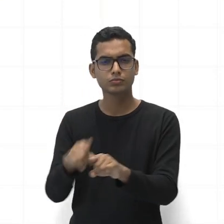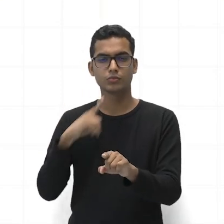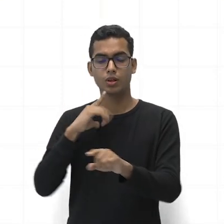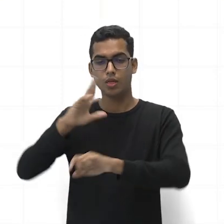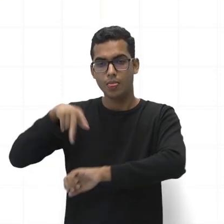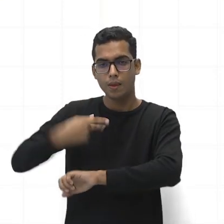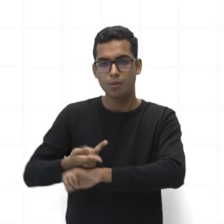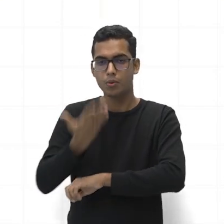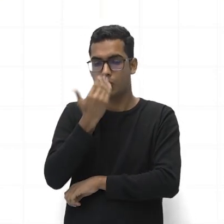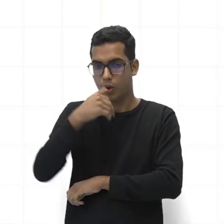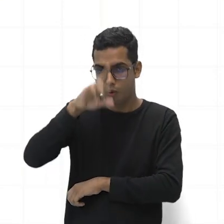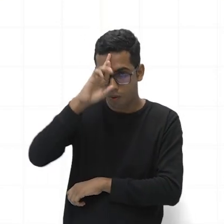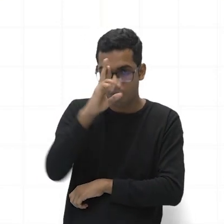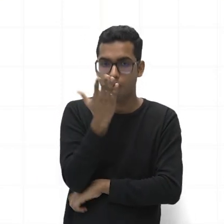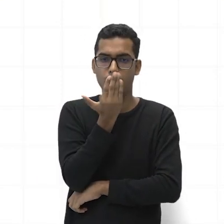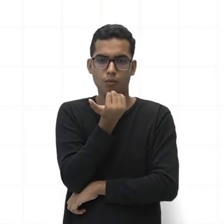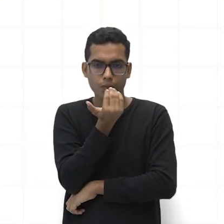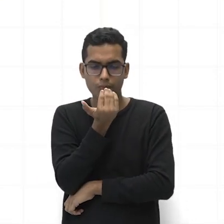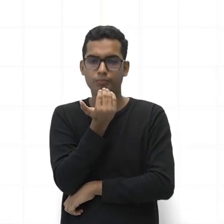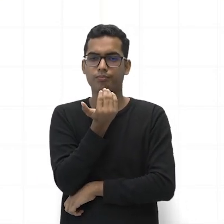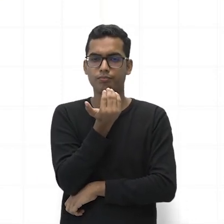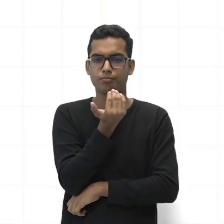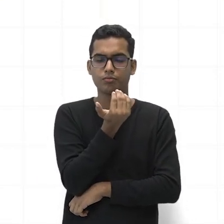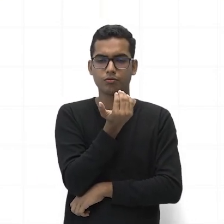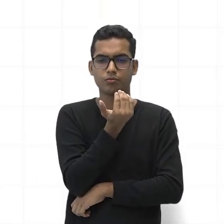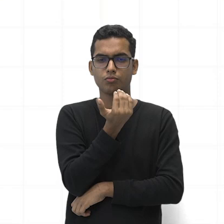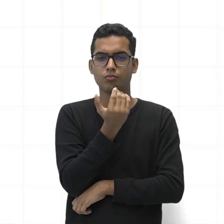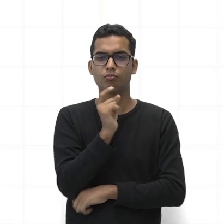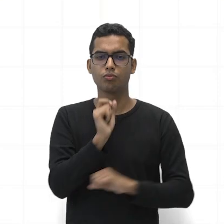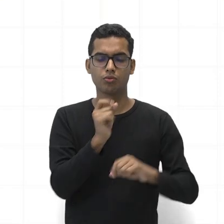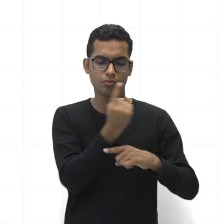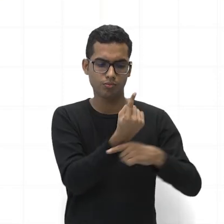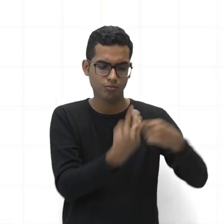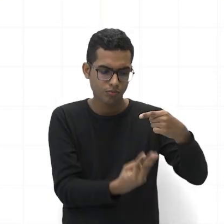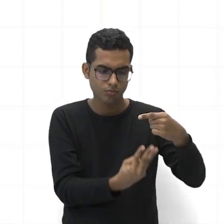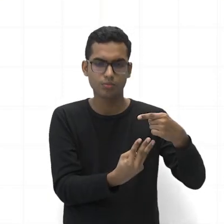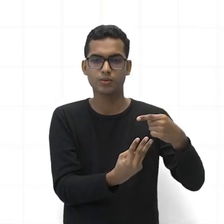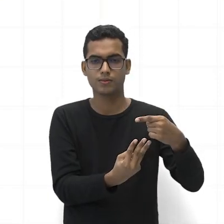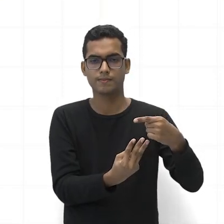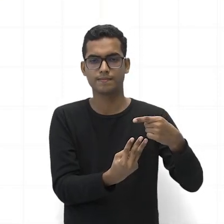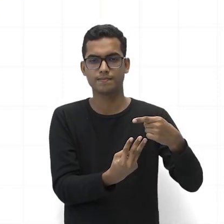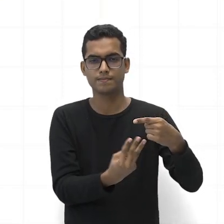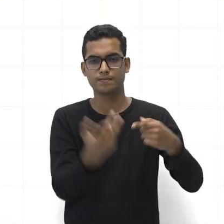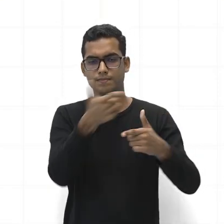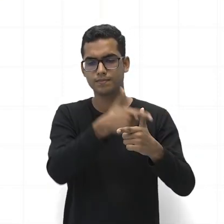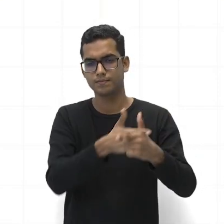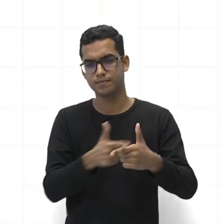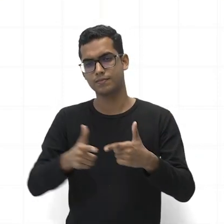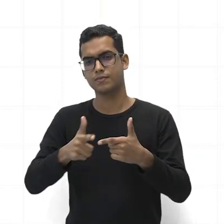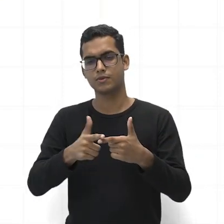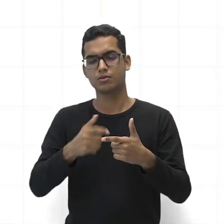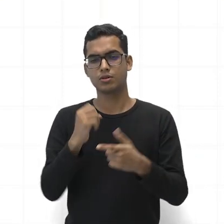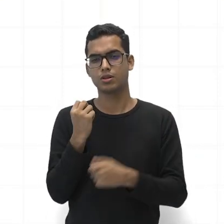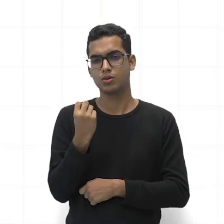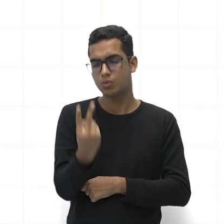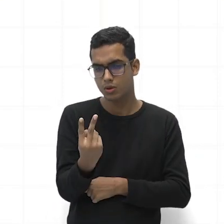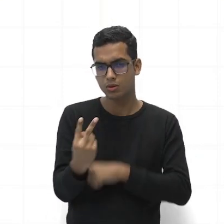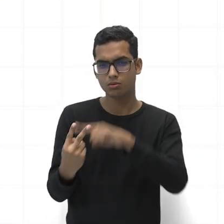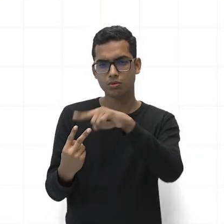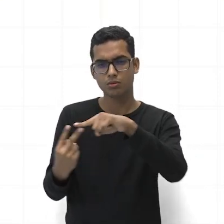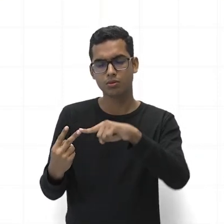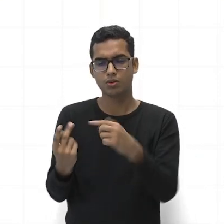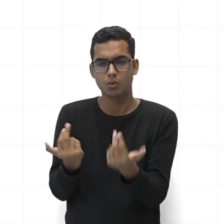de bolo que sobrou. Porém, antes eles dividiram o terço restante em 2 partes iguais. Ou